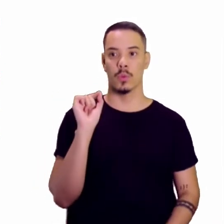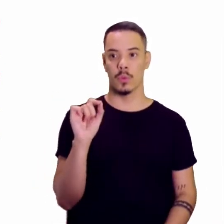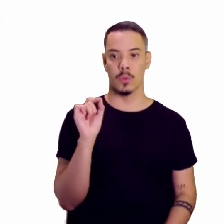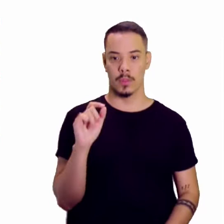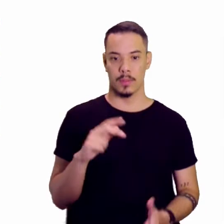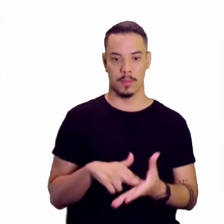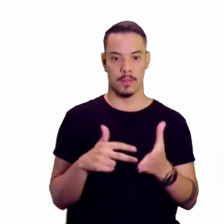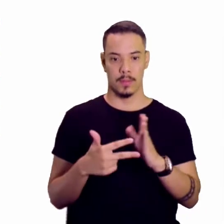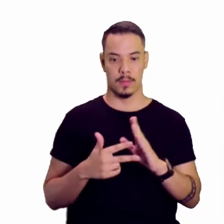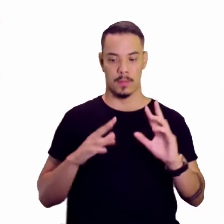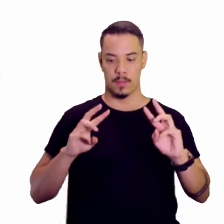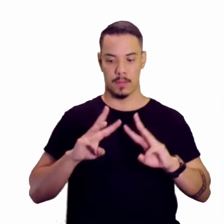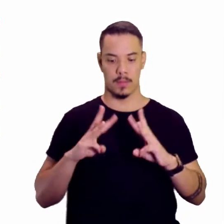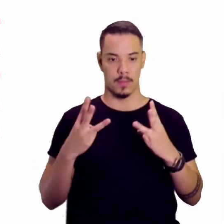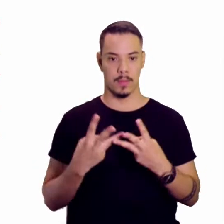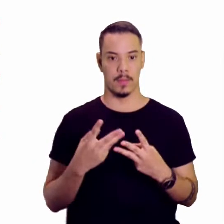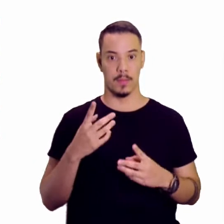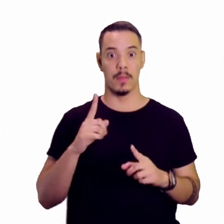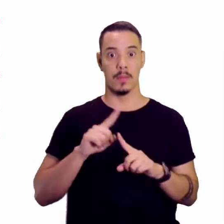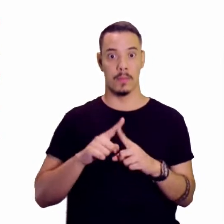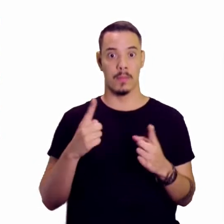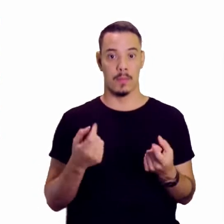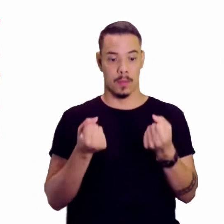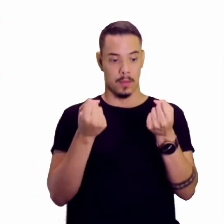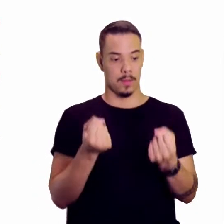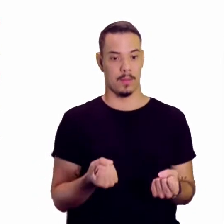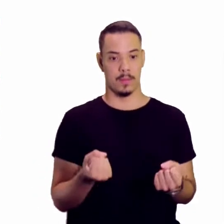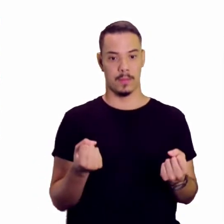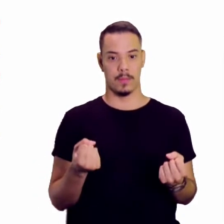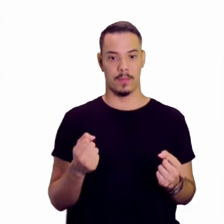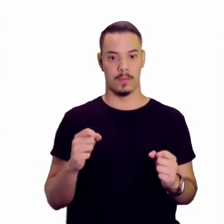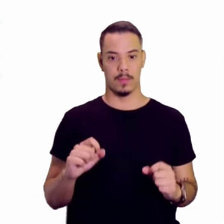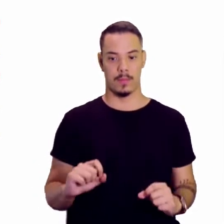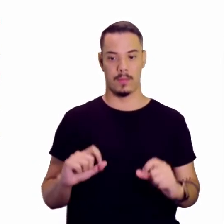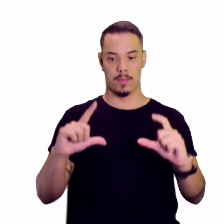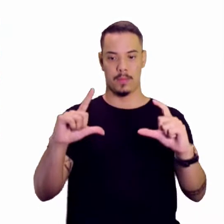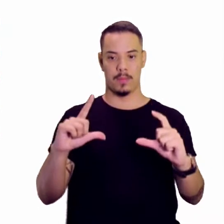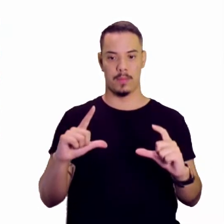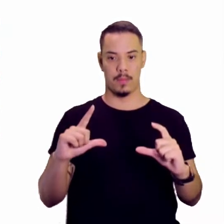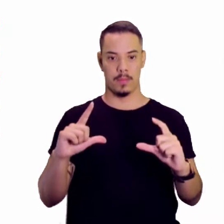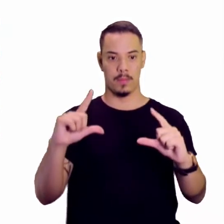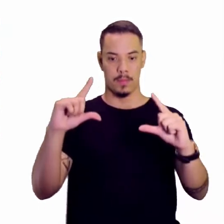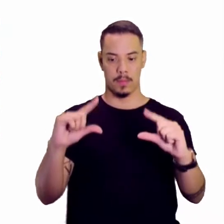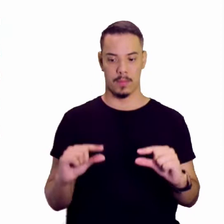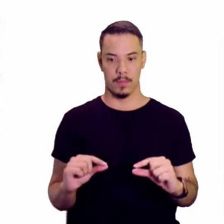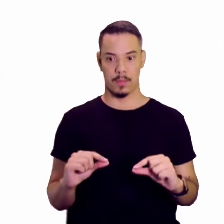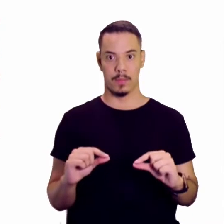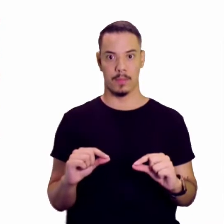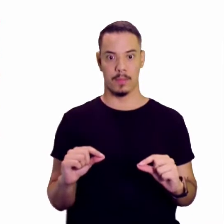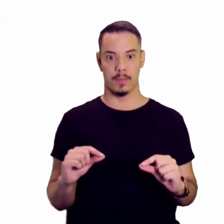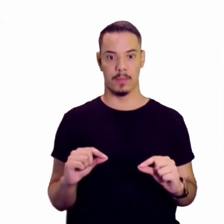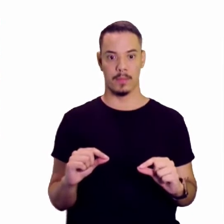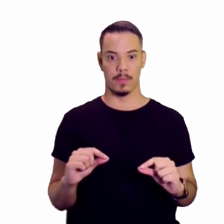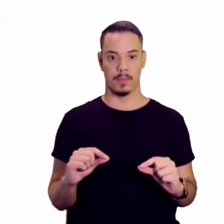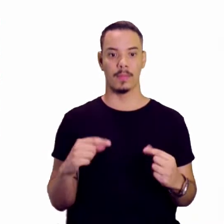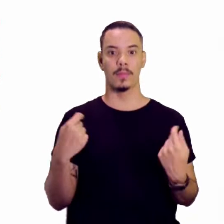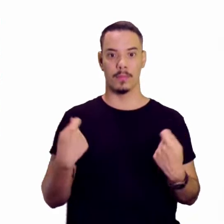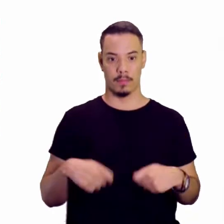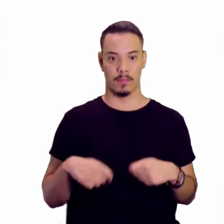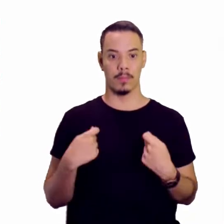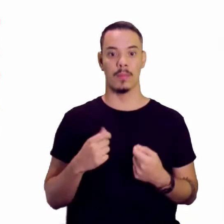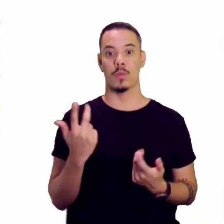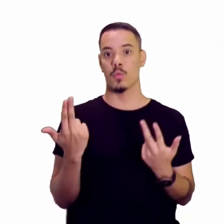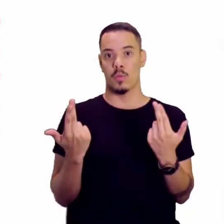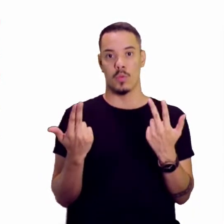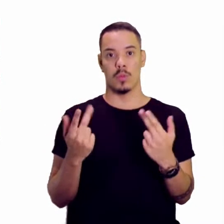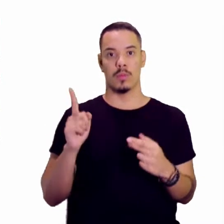Décio, é diretamente proporcional à gravidade, não é isso? Logo, se eu quiser diminuir o peso, eu tenho que diminuir o valor